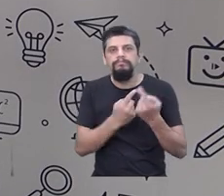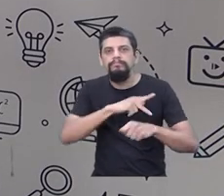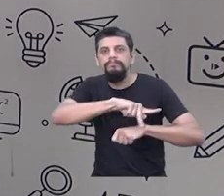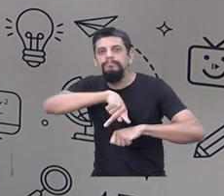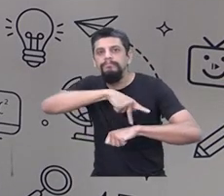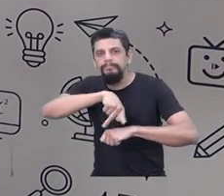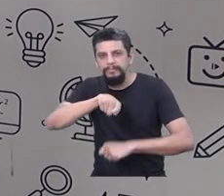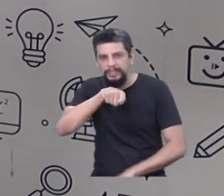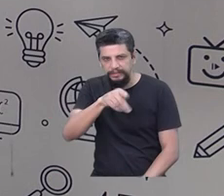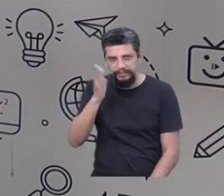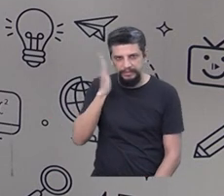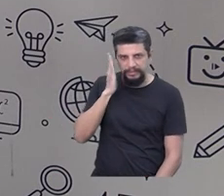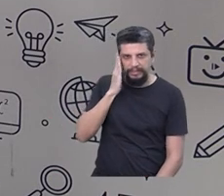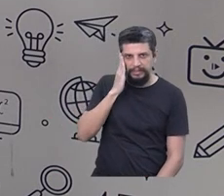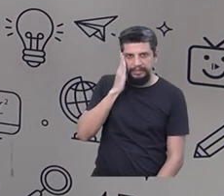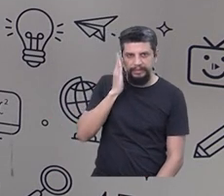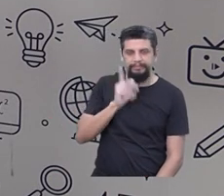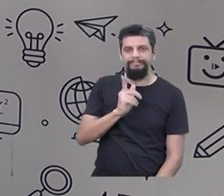Qual é a origem?